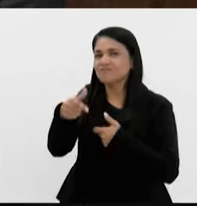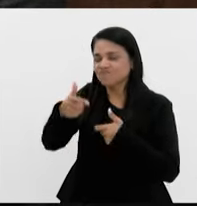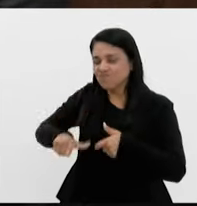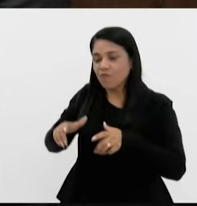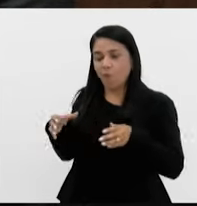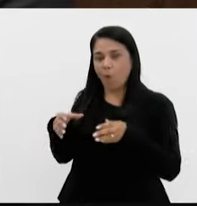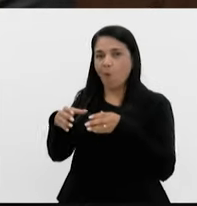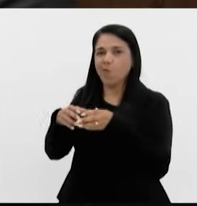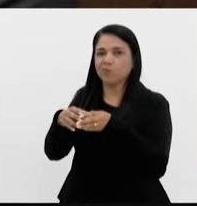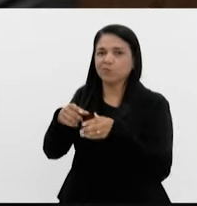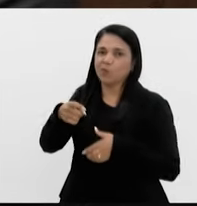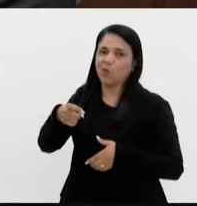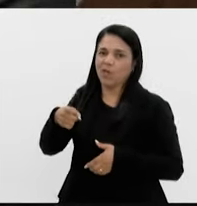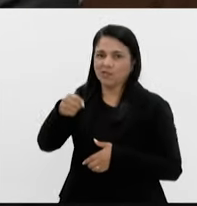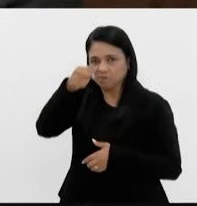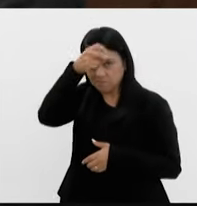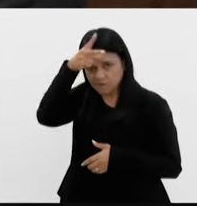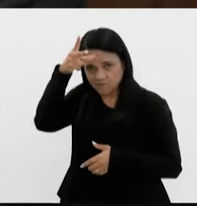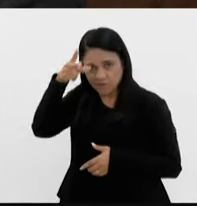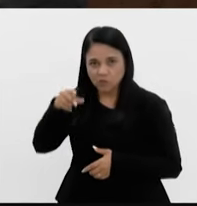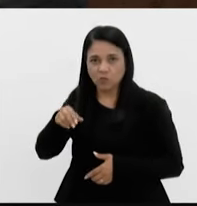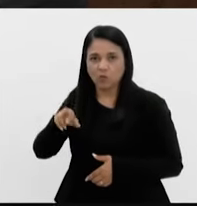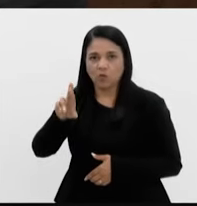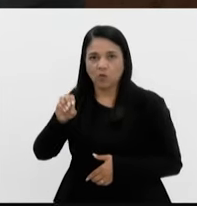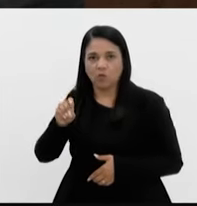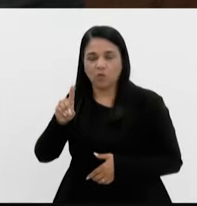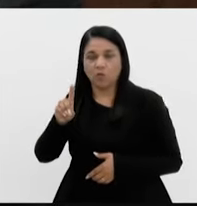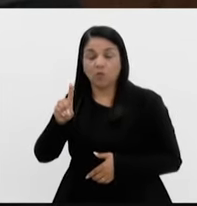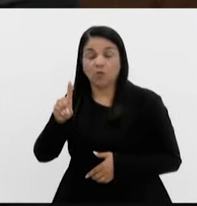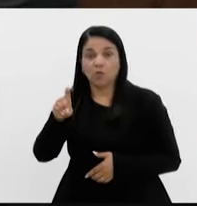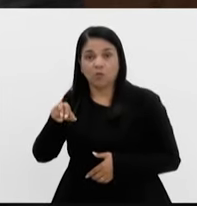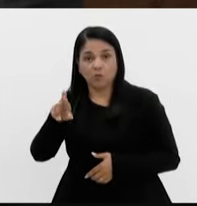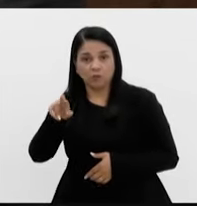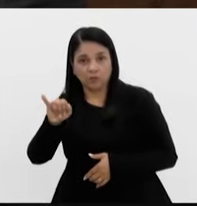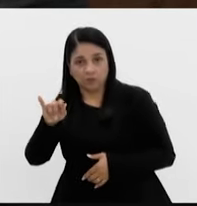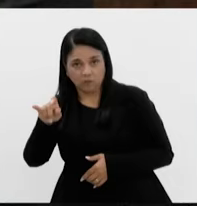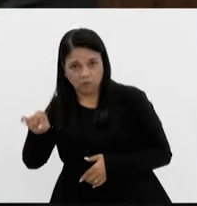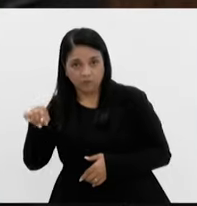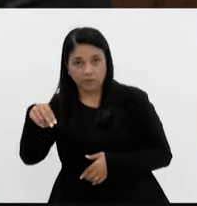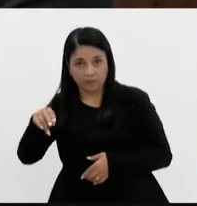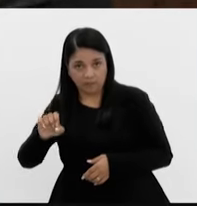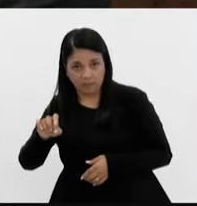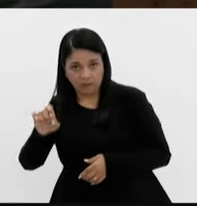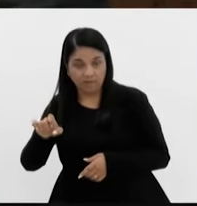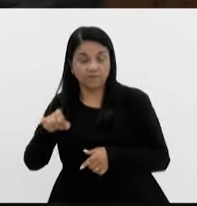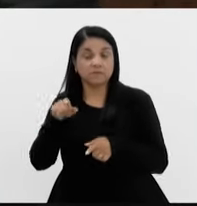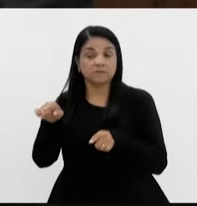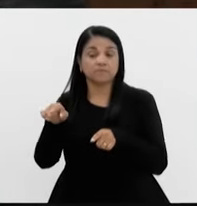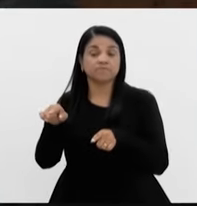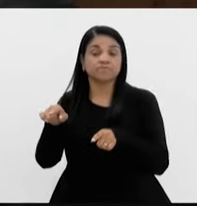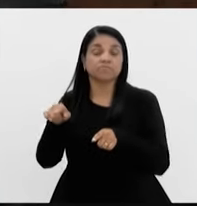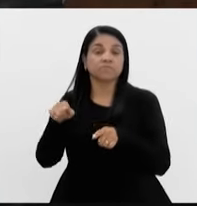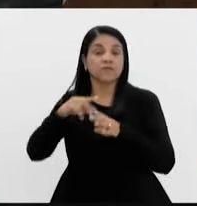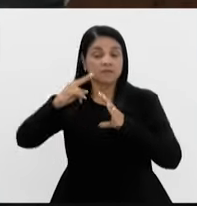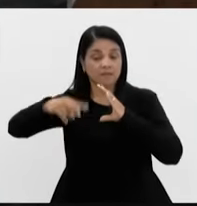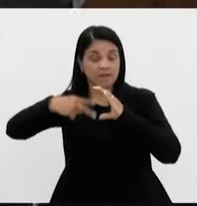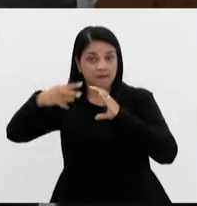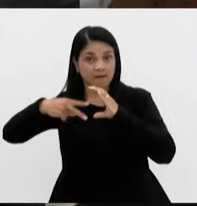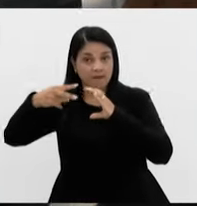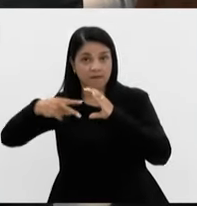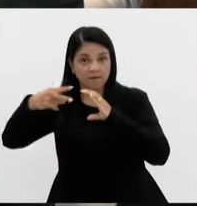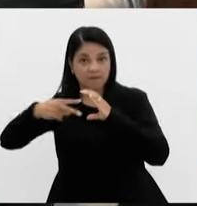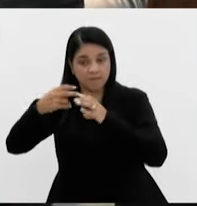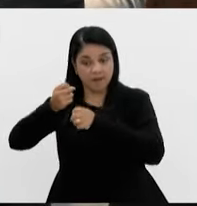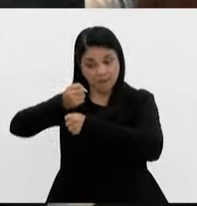Neves que se apropriou da cidade de Niterói No que diz respeito à Moção que eles fizeram na Câmara Municipal